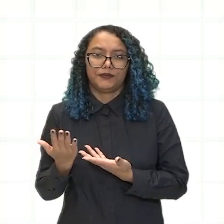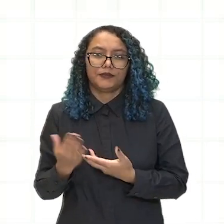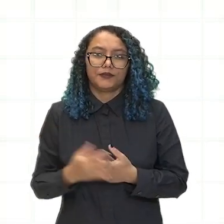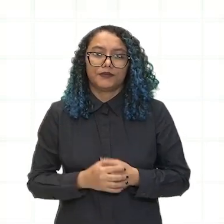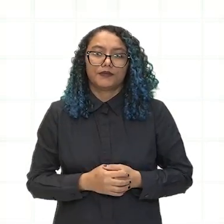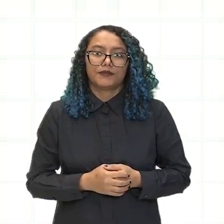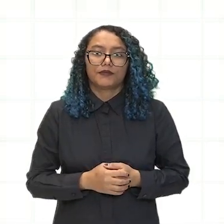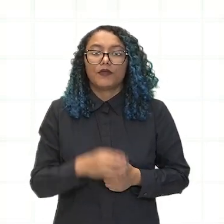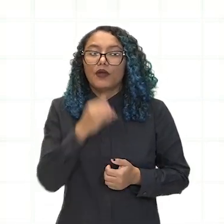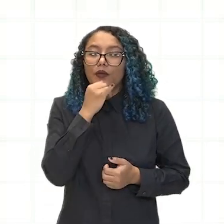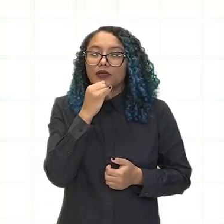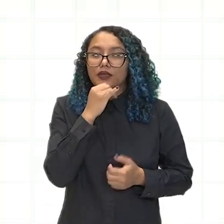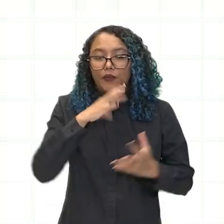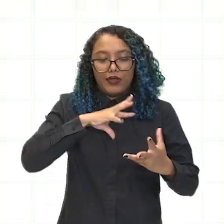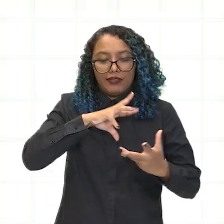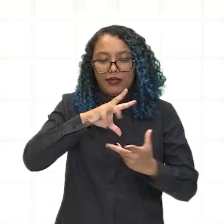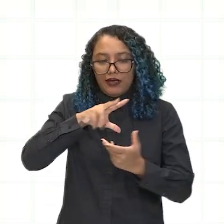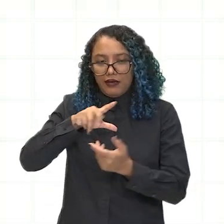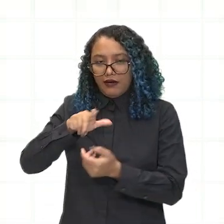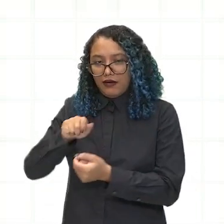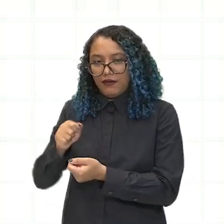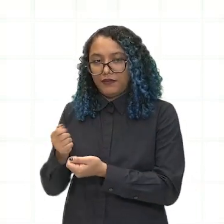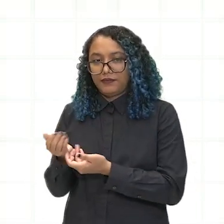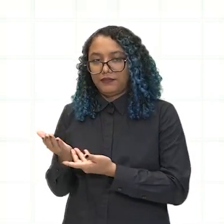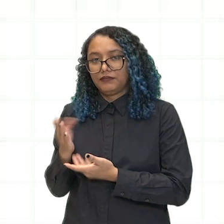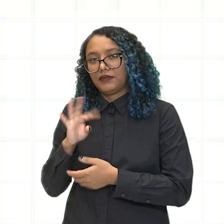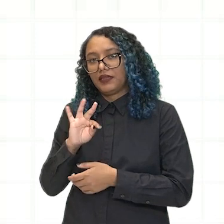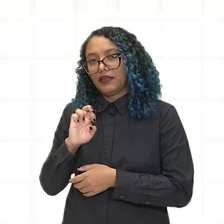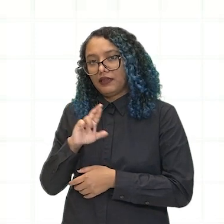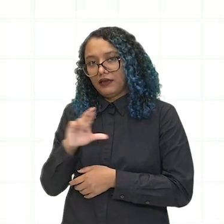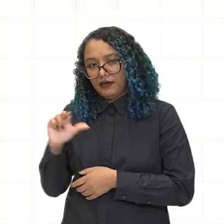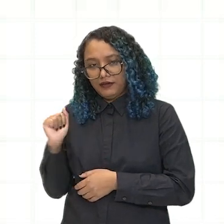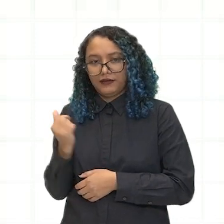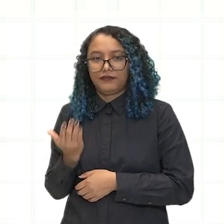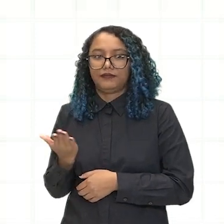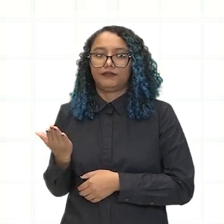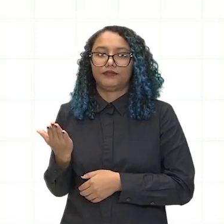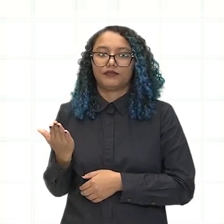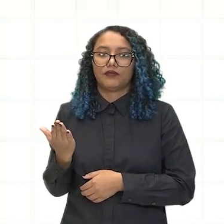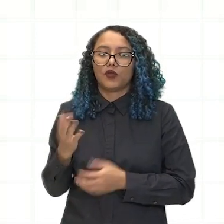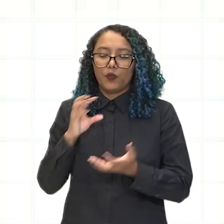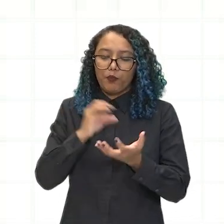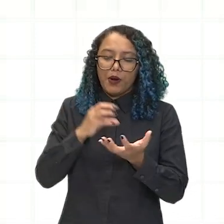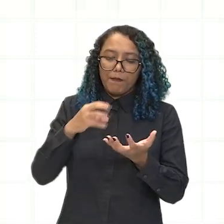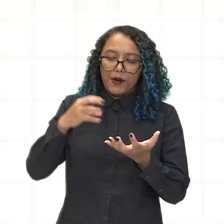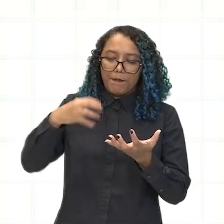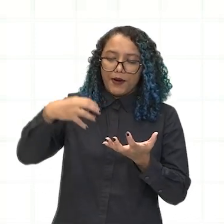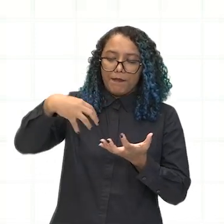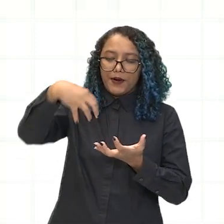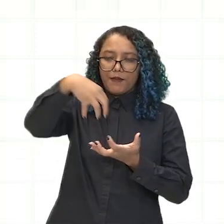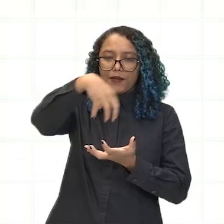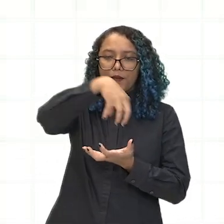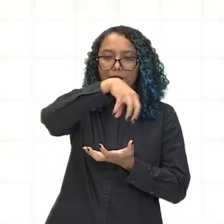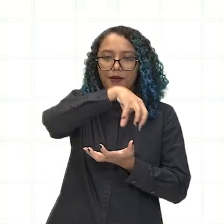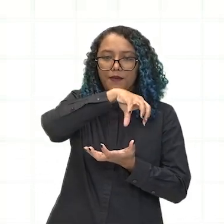Terra, digamos assim, né? Está aqui todos os continentes, né?